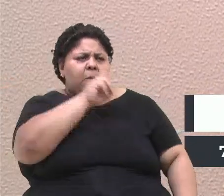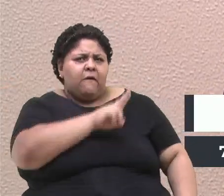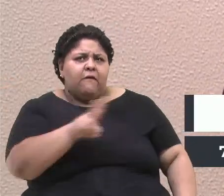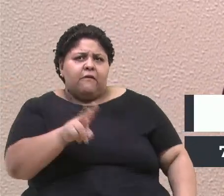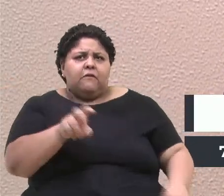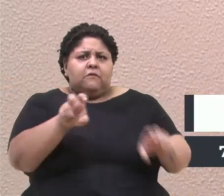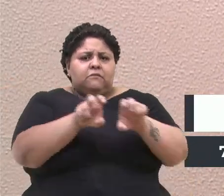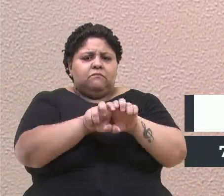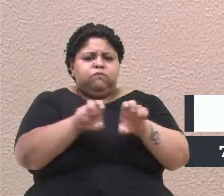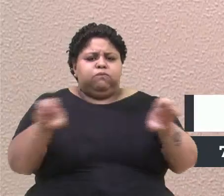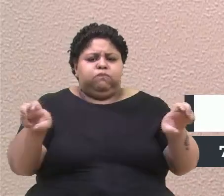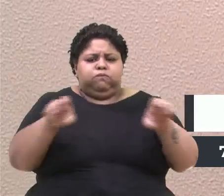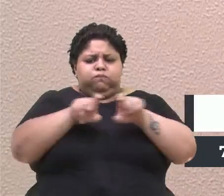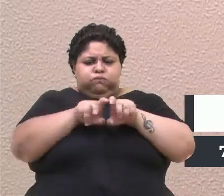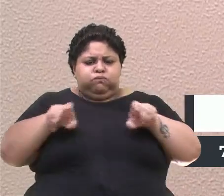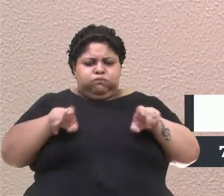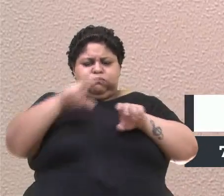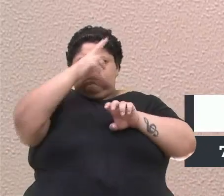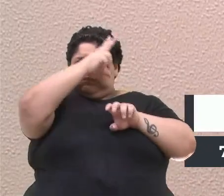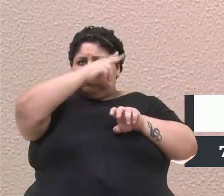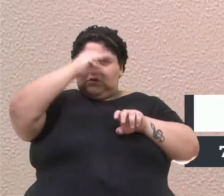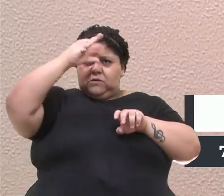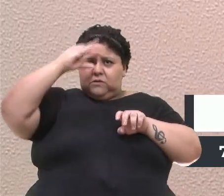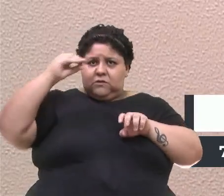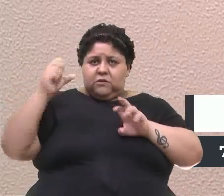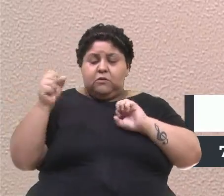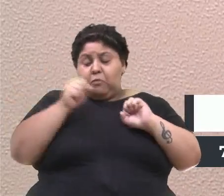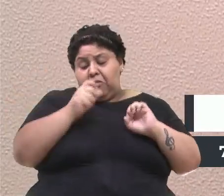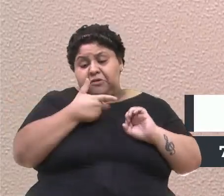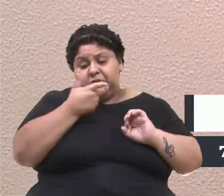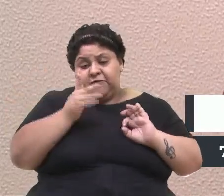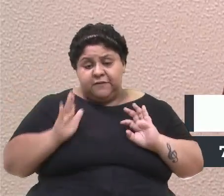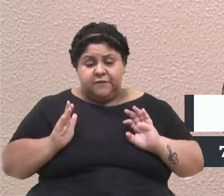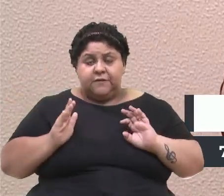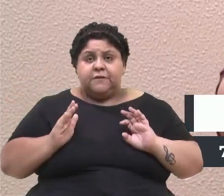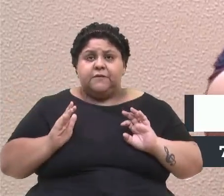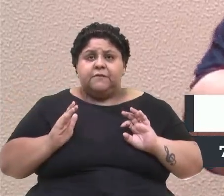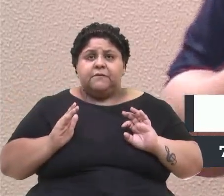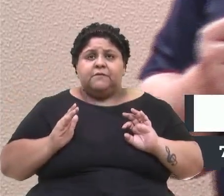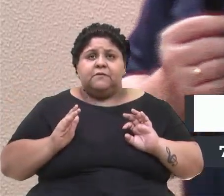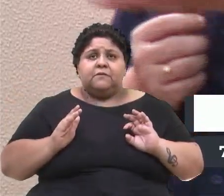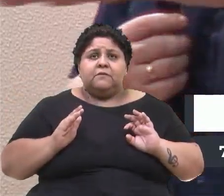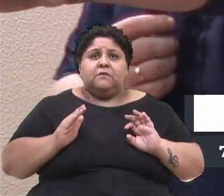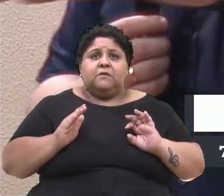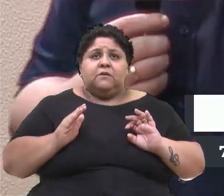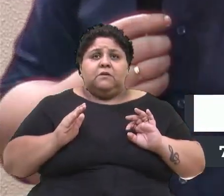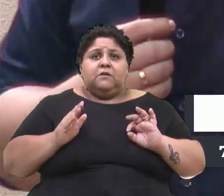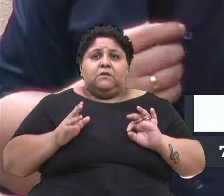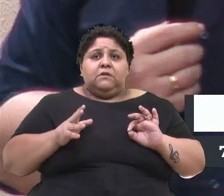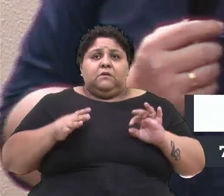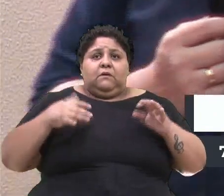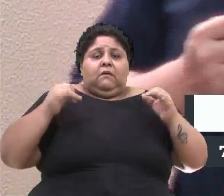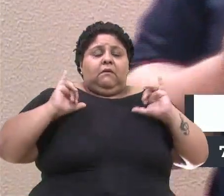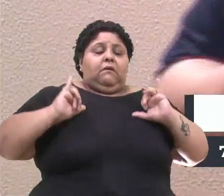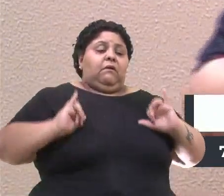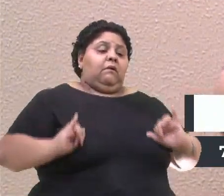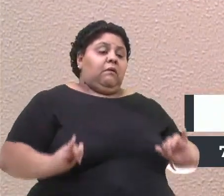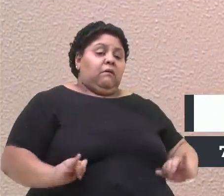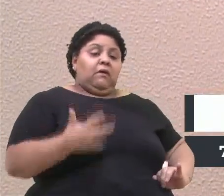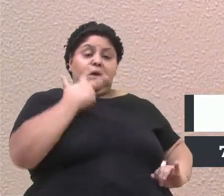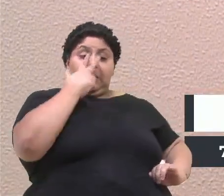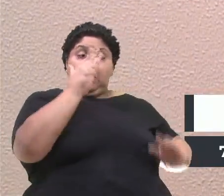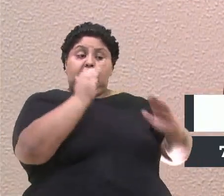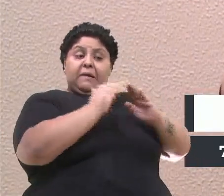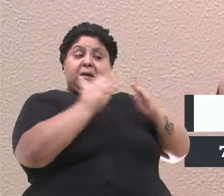uns adolescentes, pode dizer de adolescente, vereador Alberto? Estavam deitados, atirados, assim, ó, parecia que estavam em casa,